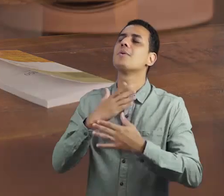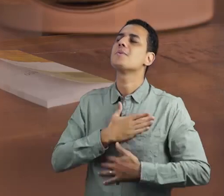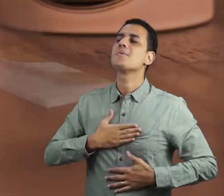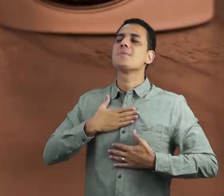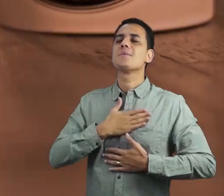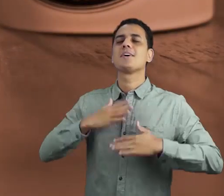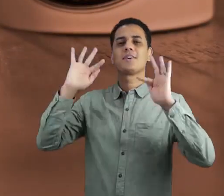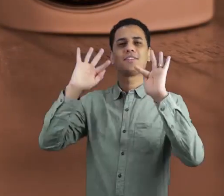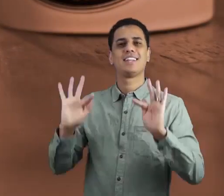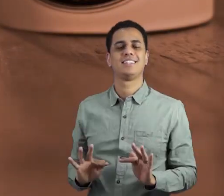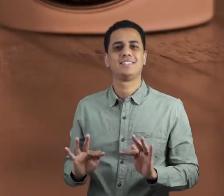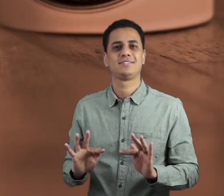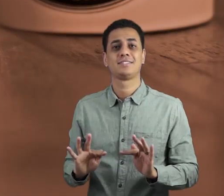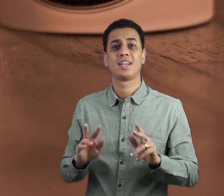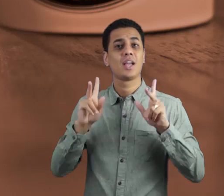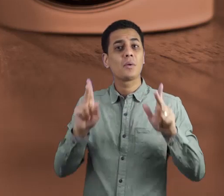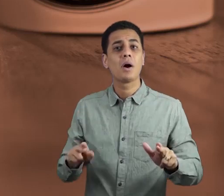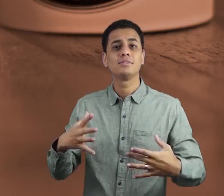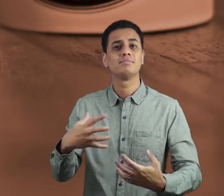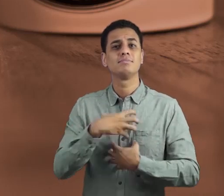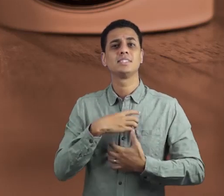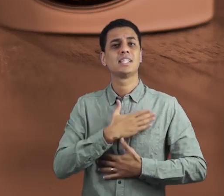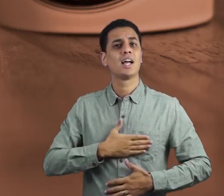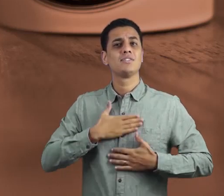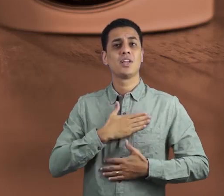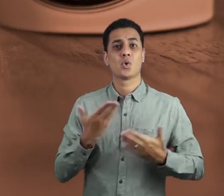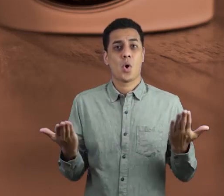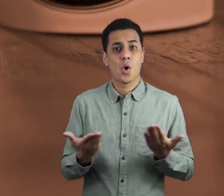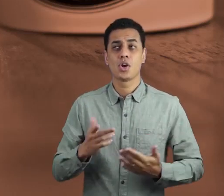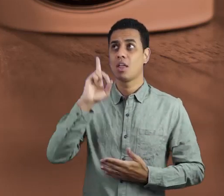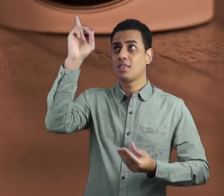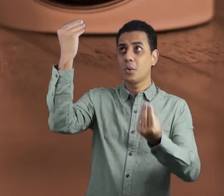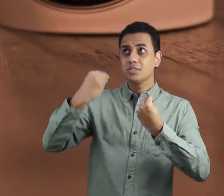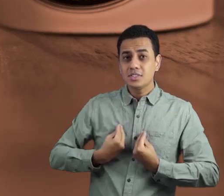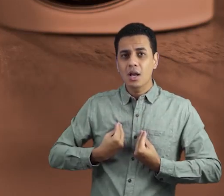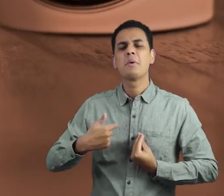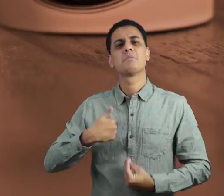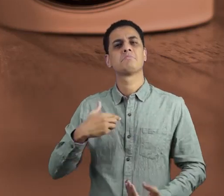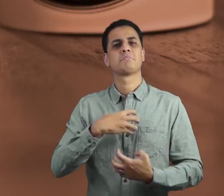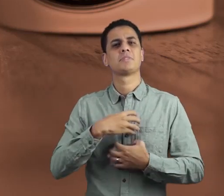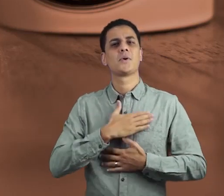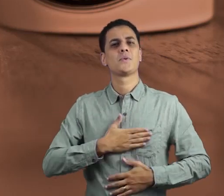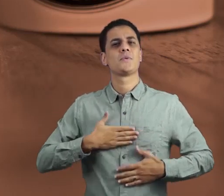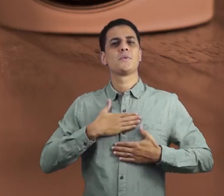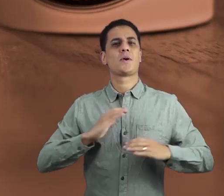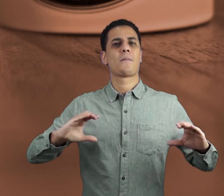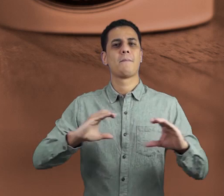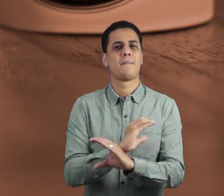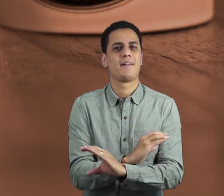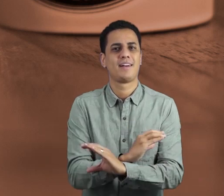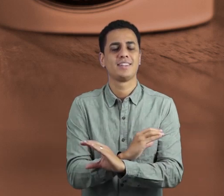mãos. Ele diz, isso é grande fonte de lucro, pois nada trouxemos para este mundo e dele nada